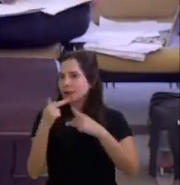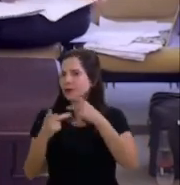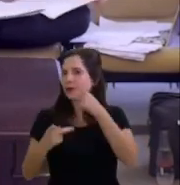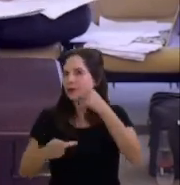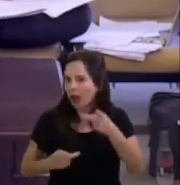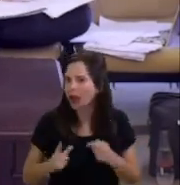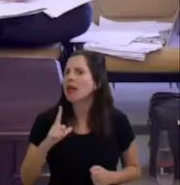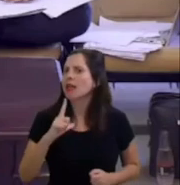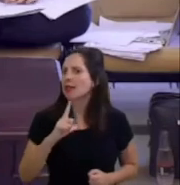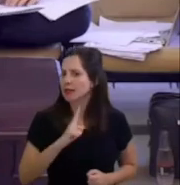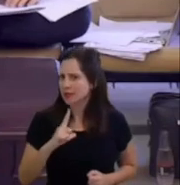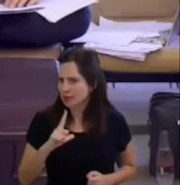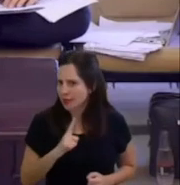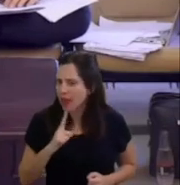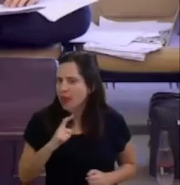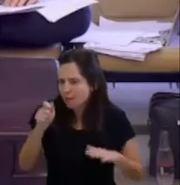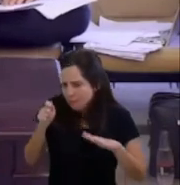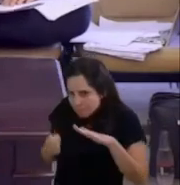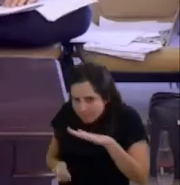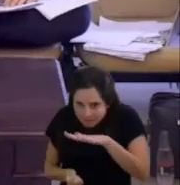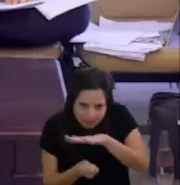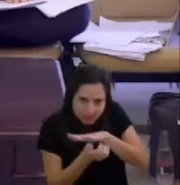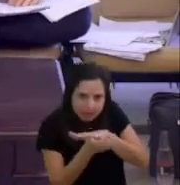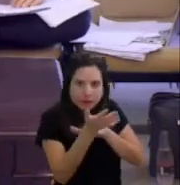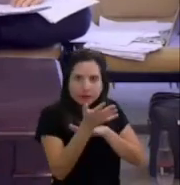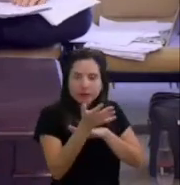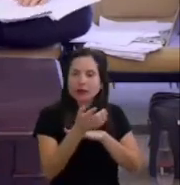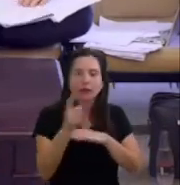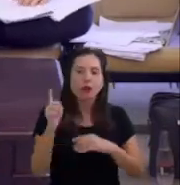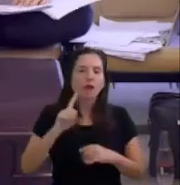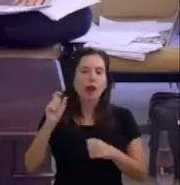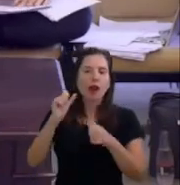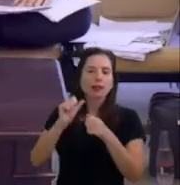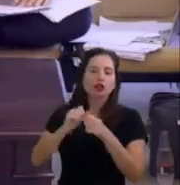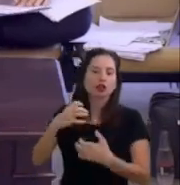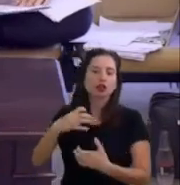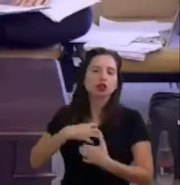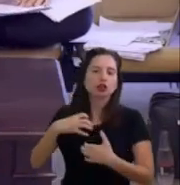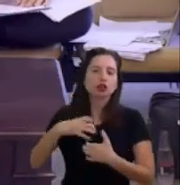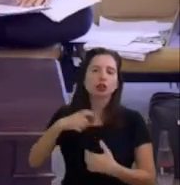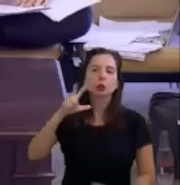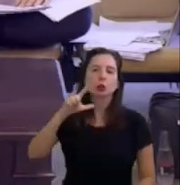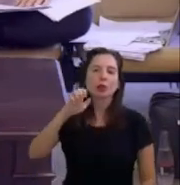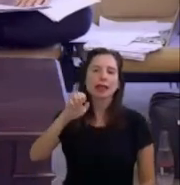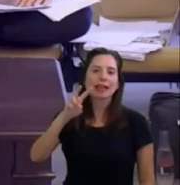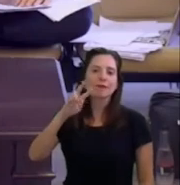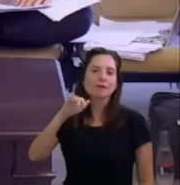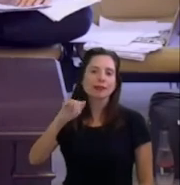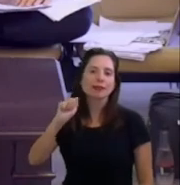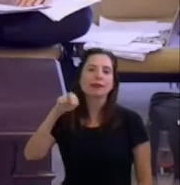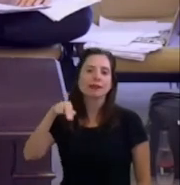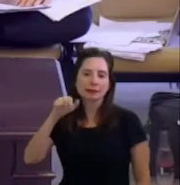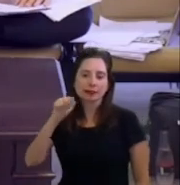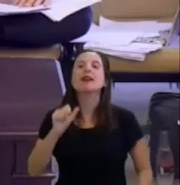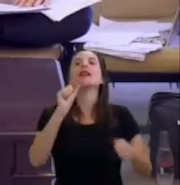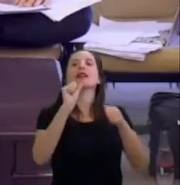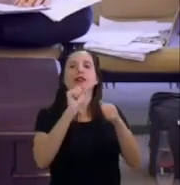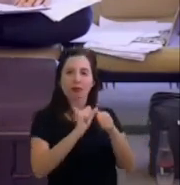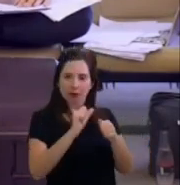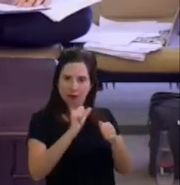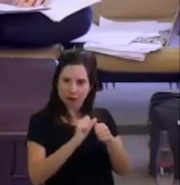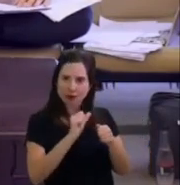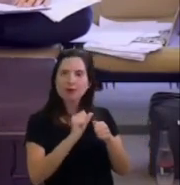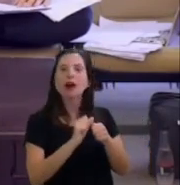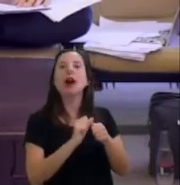caixa 2 e triangulação de recursos, não se faz isso de maneira leviana e não se faz isso de maneira incauta. Se faz isso consubstanciado